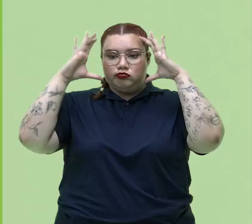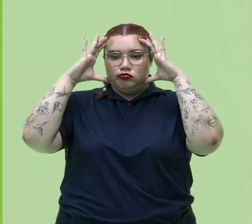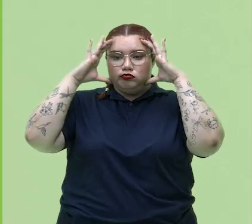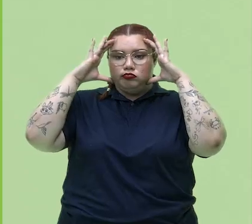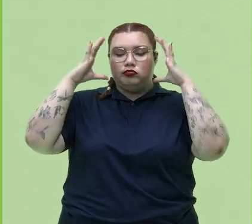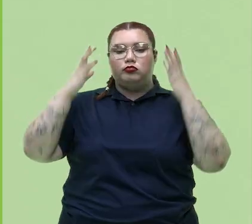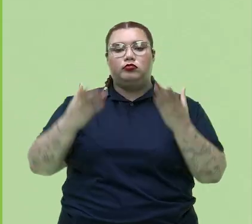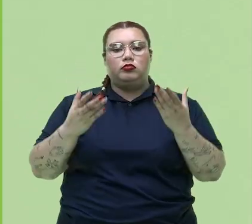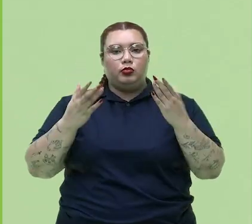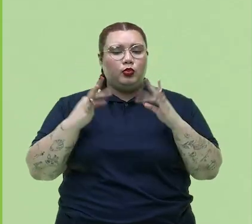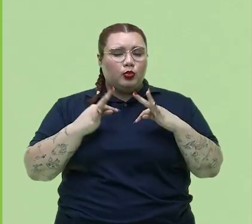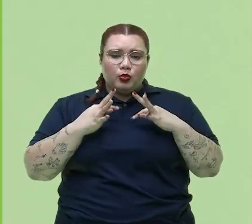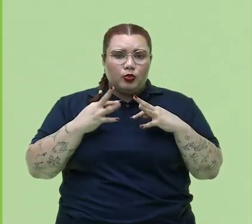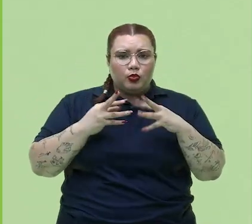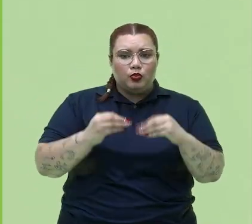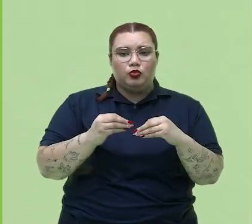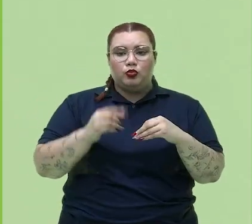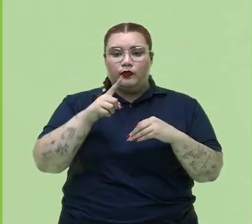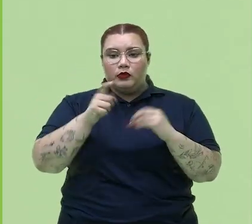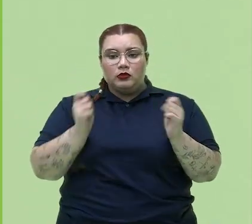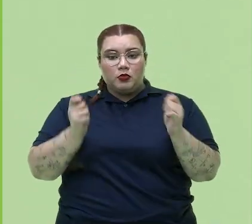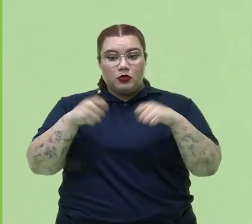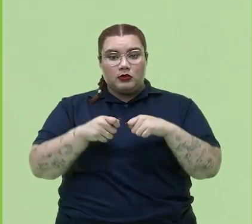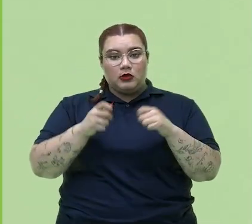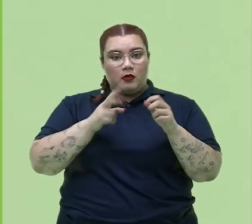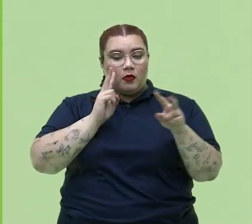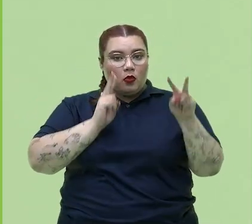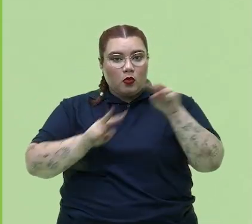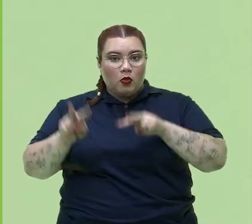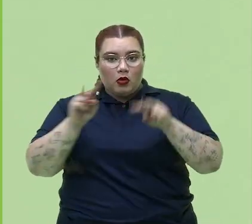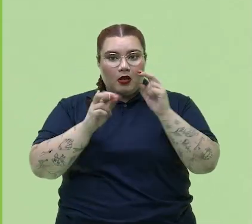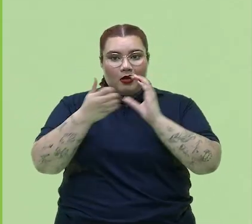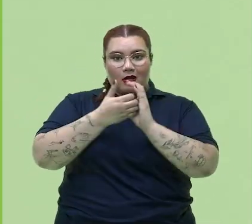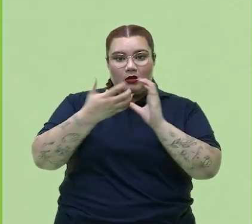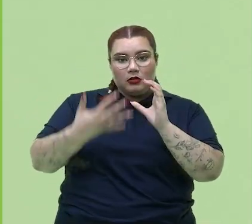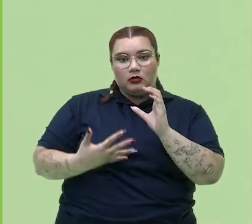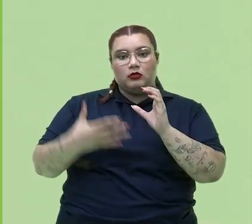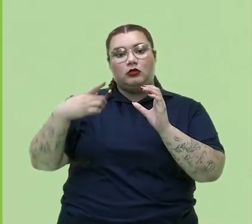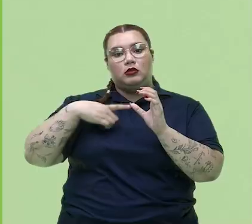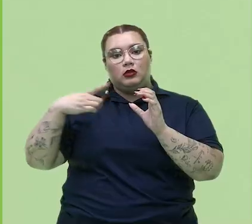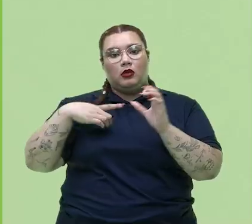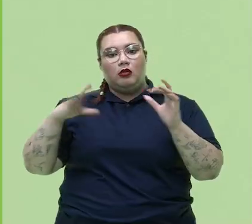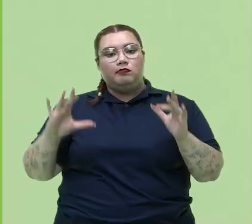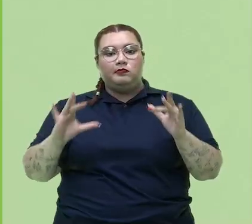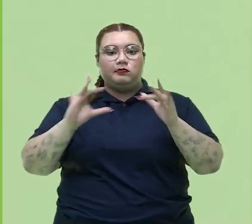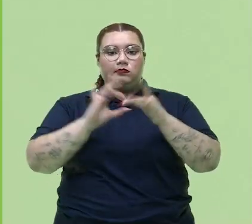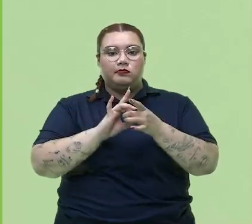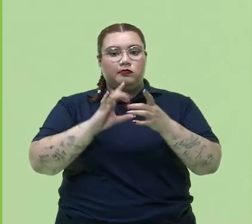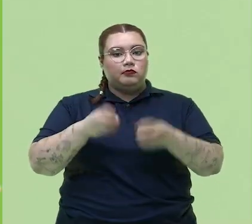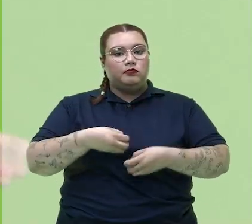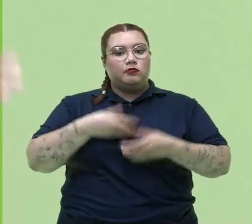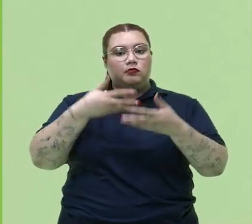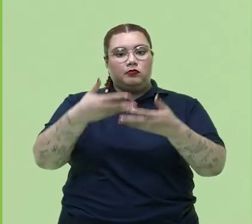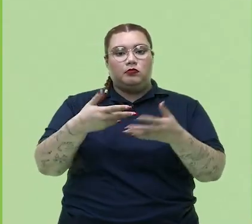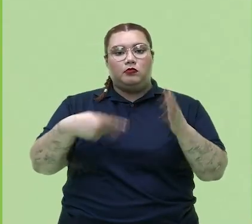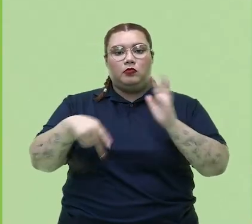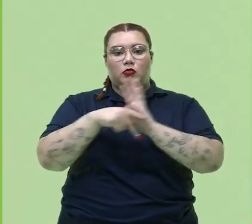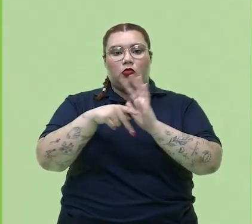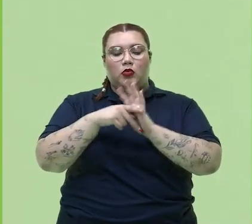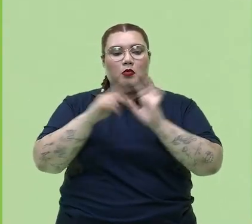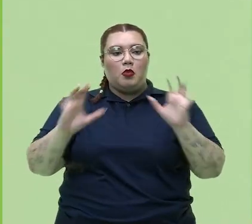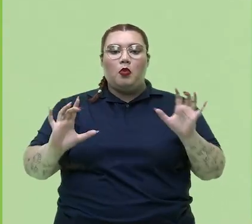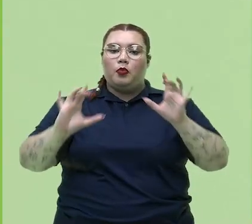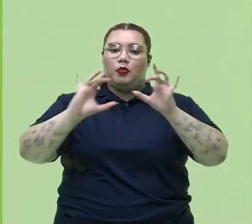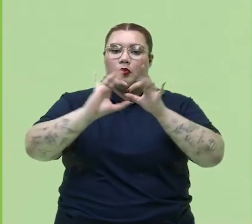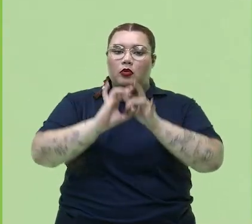né? Tudo que você pode identificar como característica, ela foi manifestada a partir da união